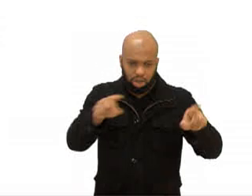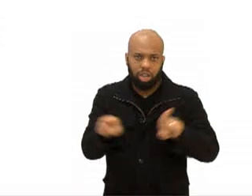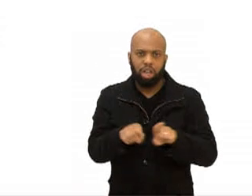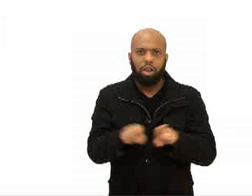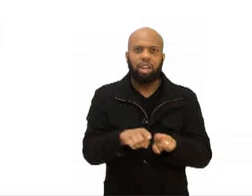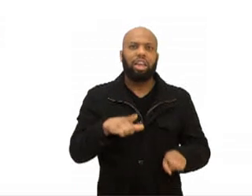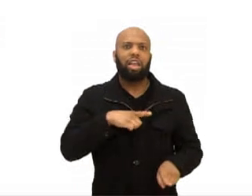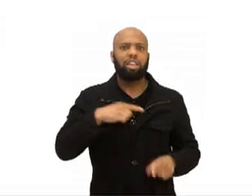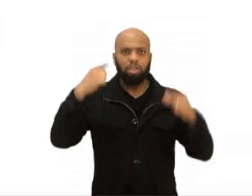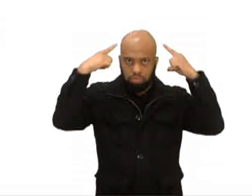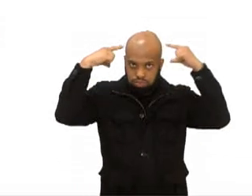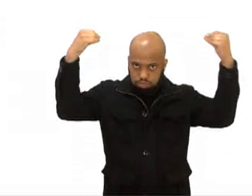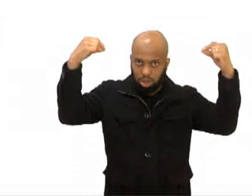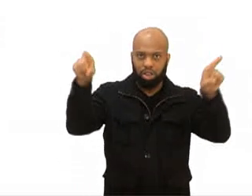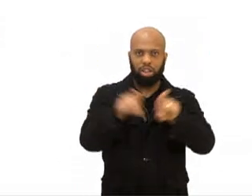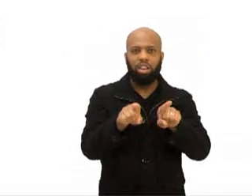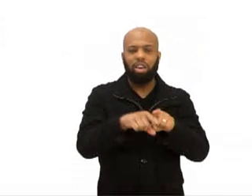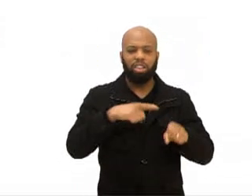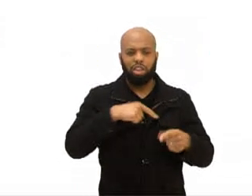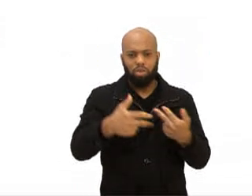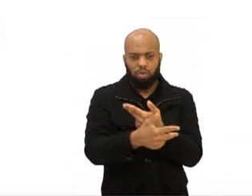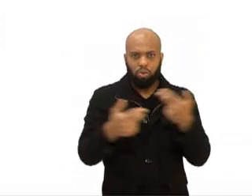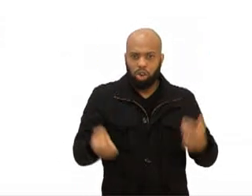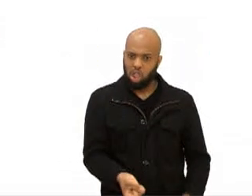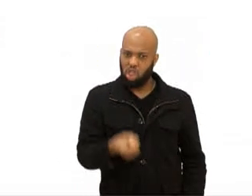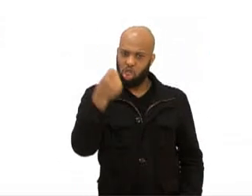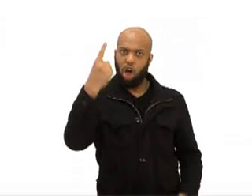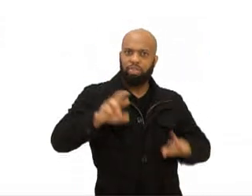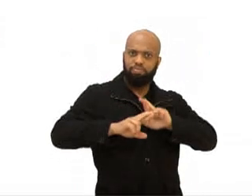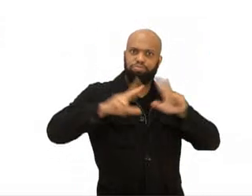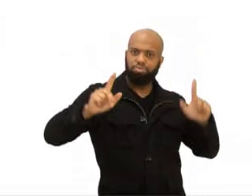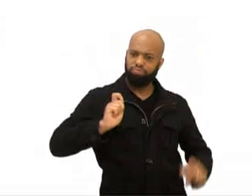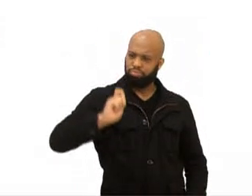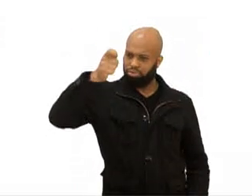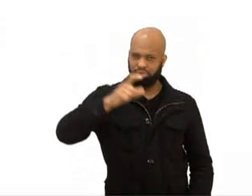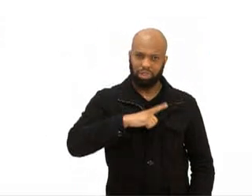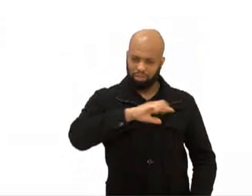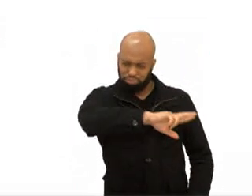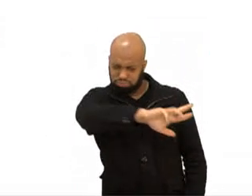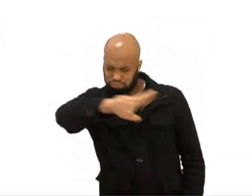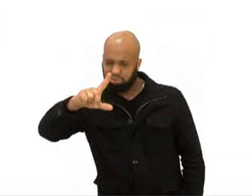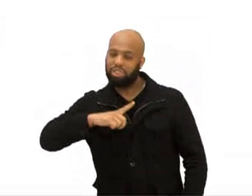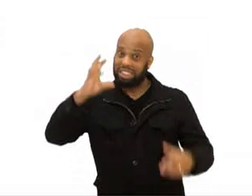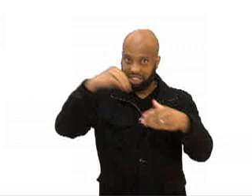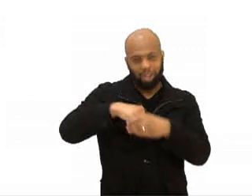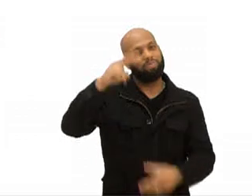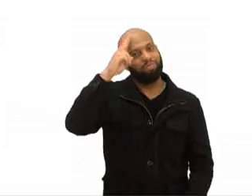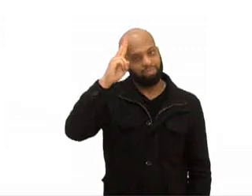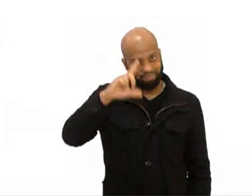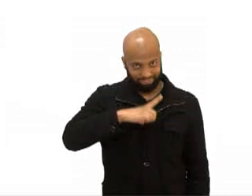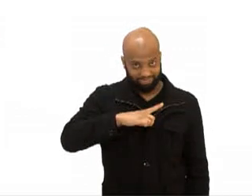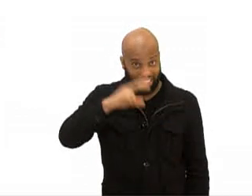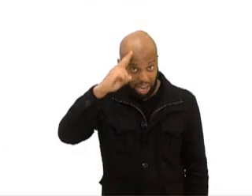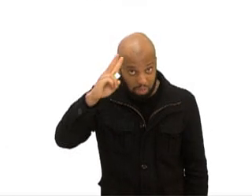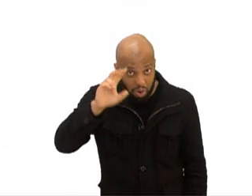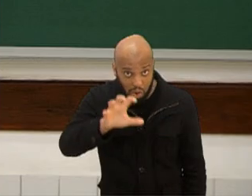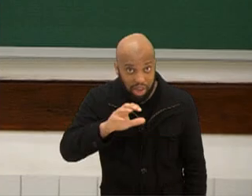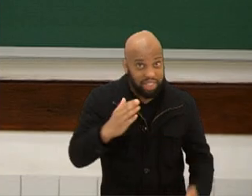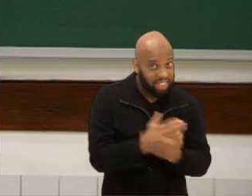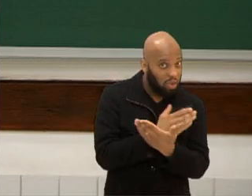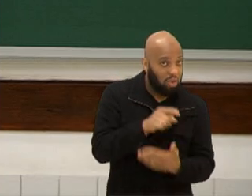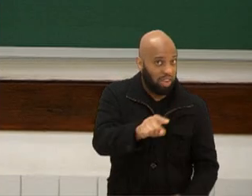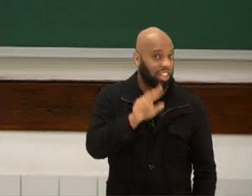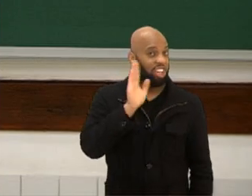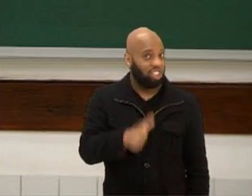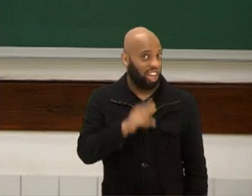deuses, seres mitológicos ou fantásticos são personagens recorrentes nessas histórias. Lembraram aí de alguma